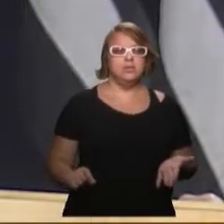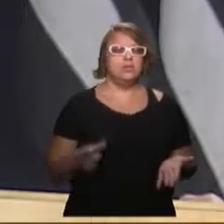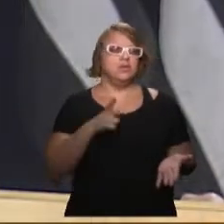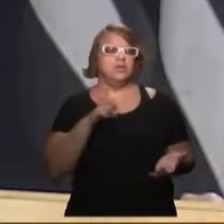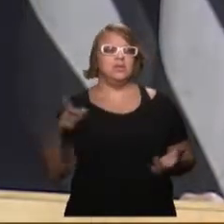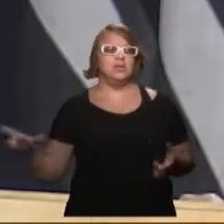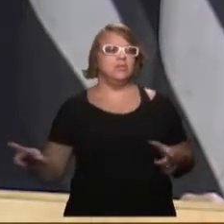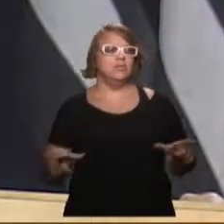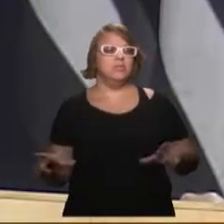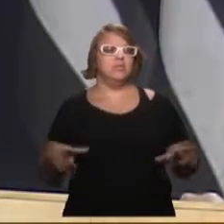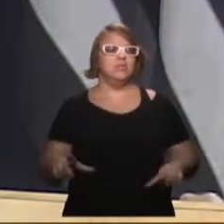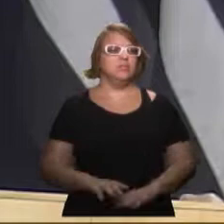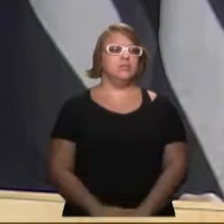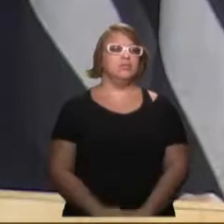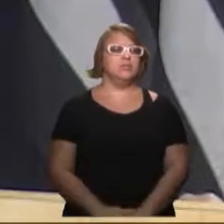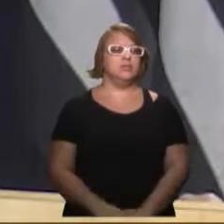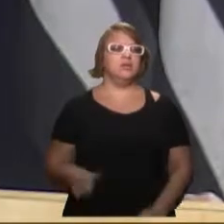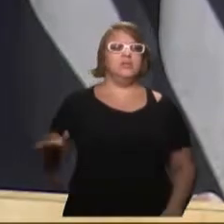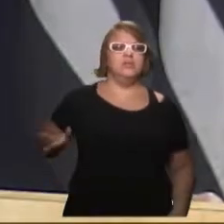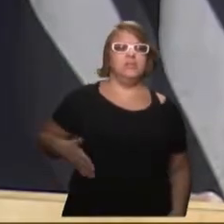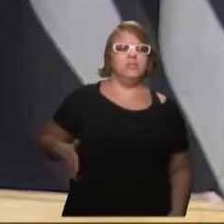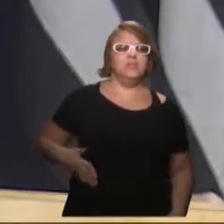É vagabundo? Não é.